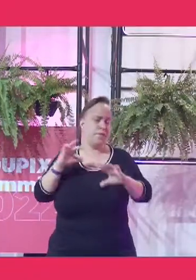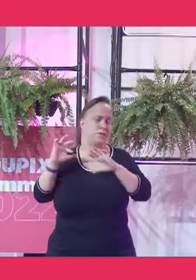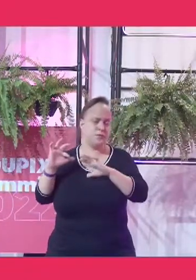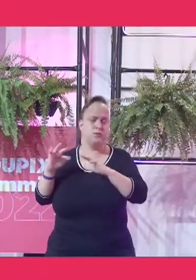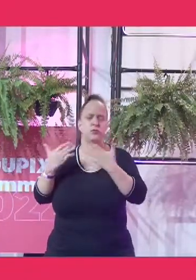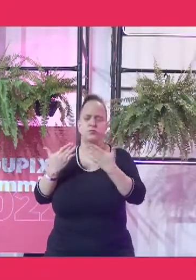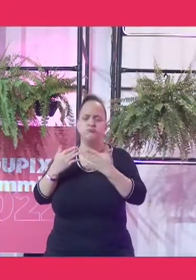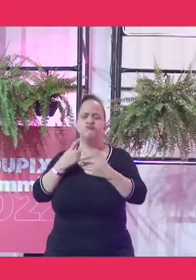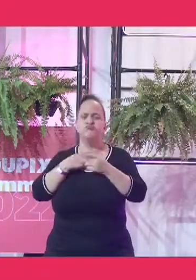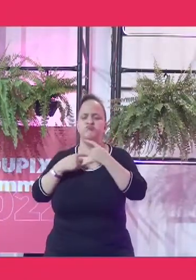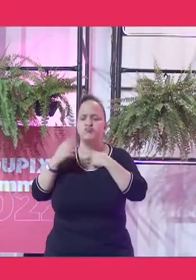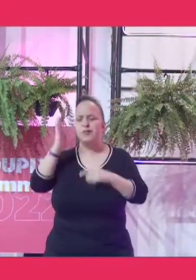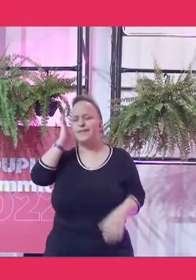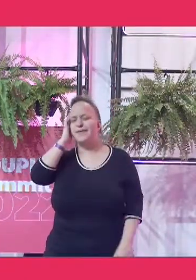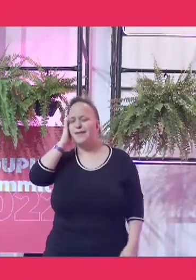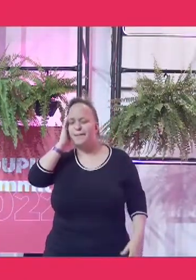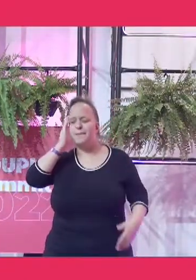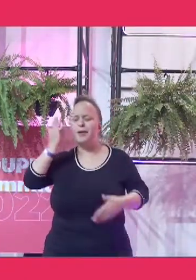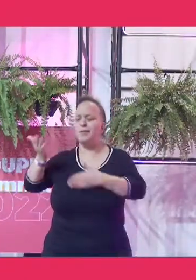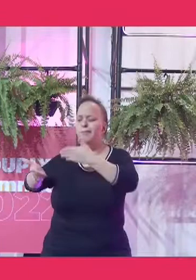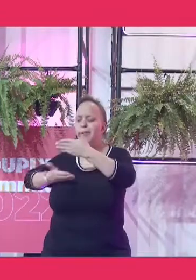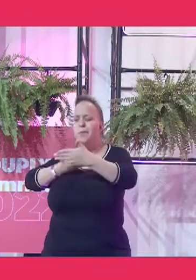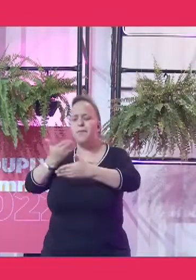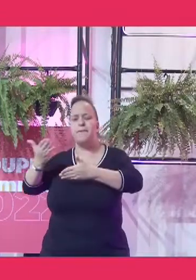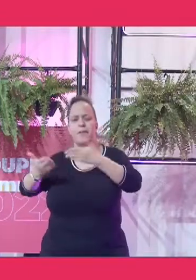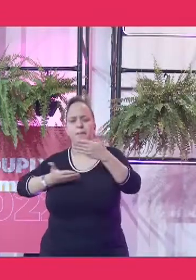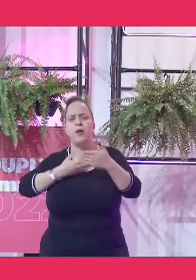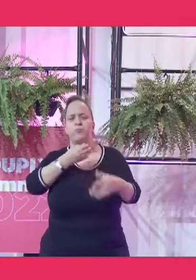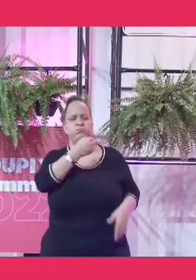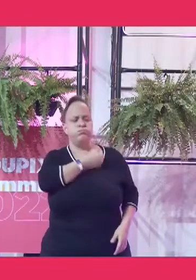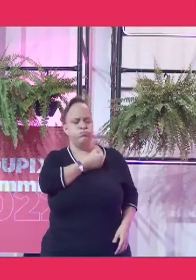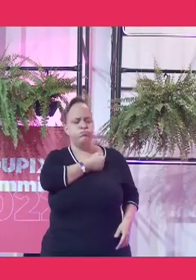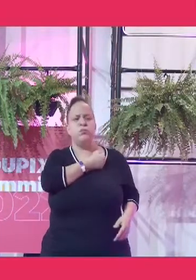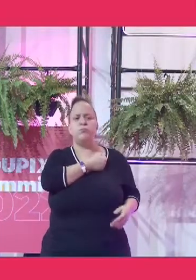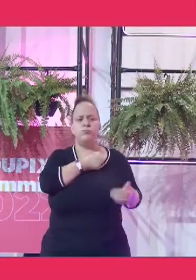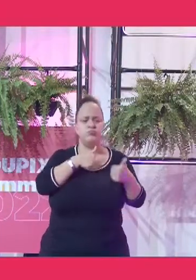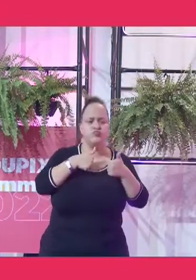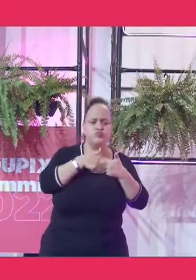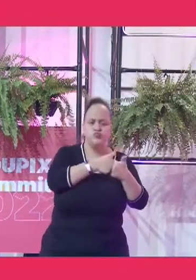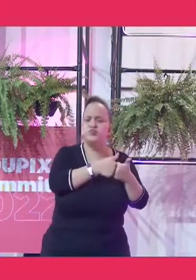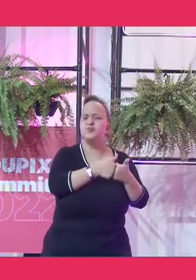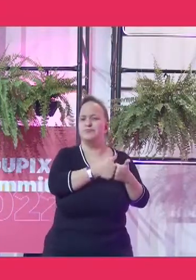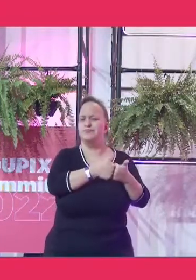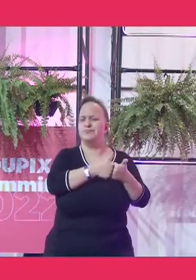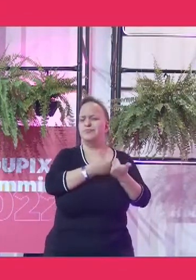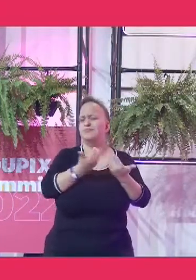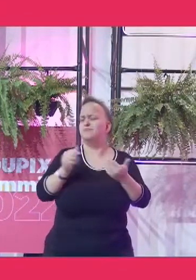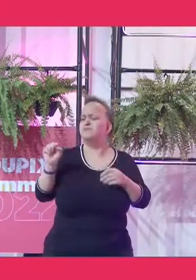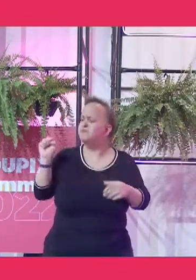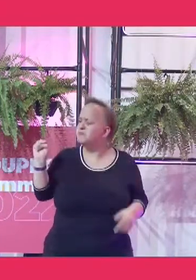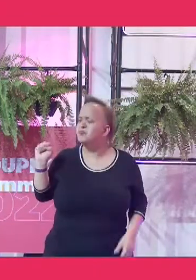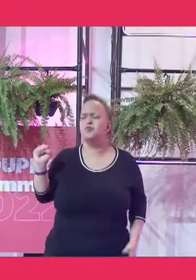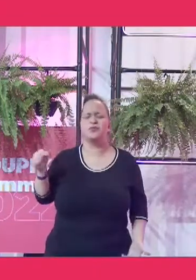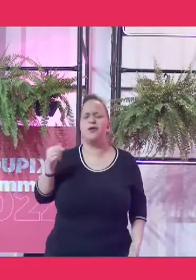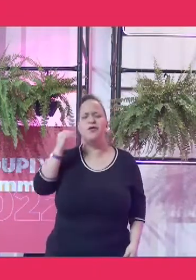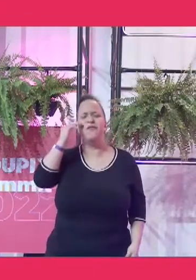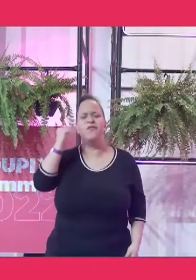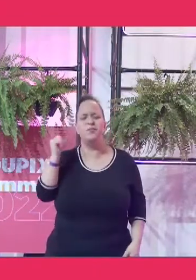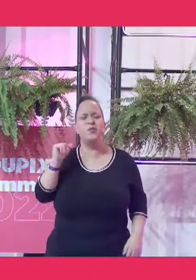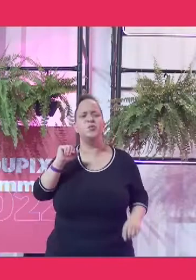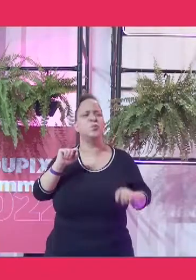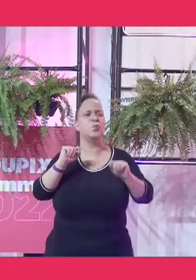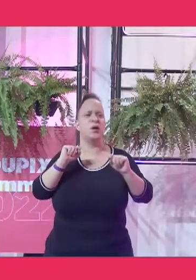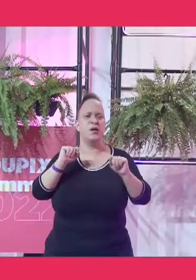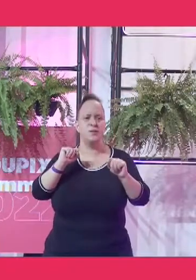de você como que é essa relação com número de seguidores, com essas métricas de quem é você na fila do pão com base em quem você é nas redes